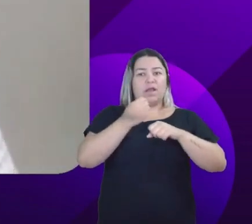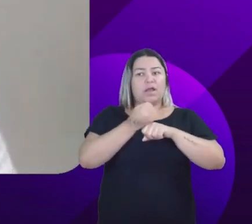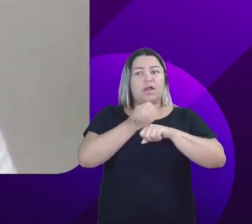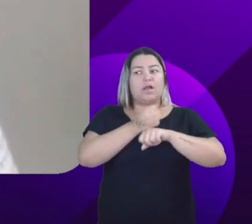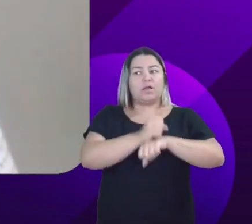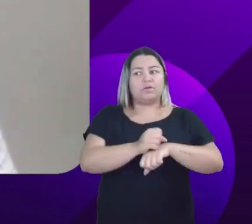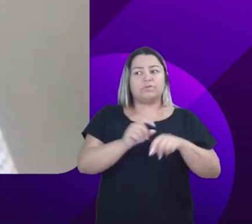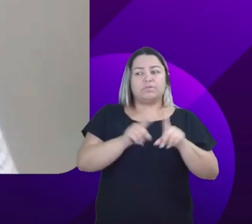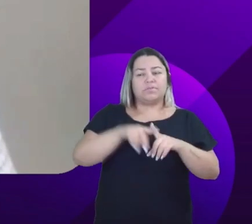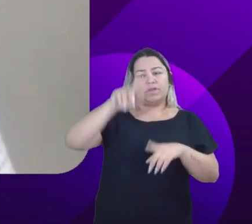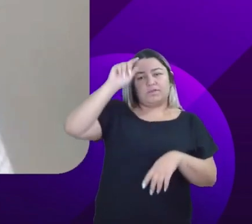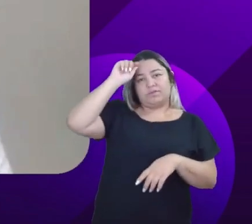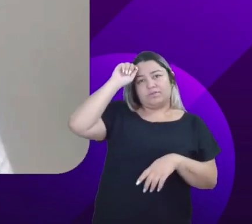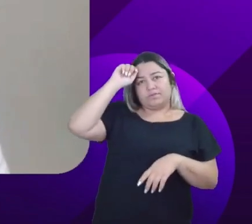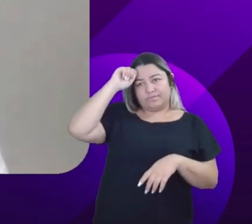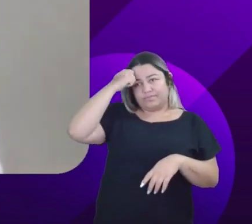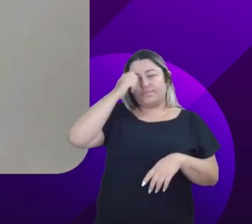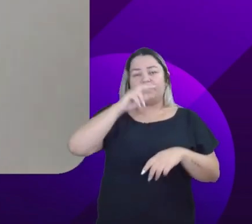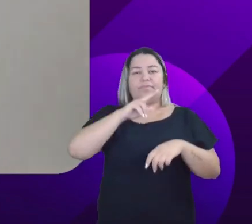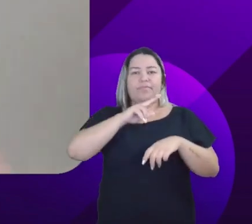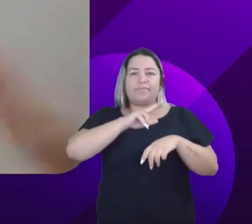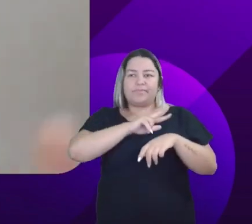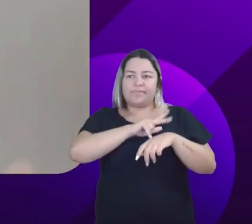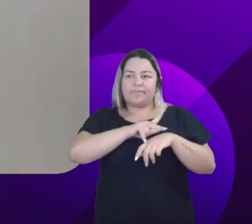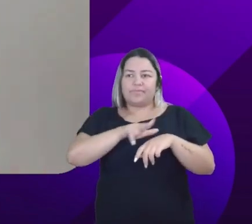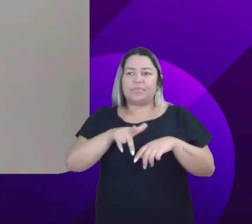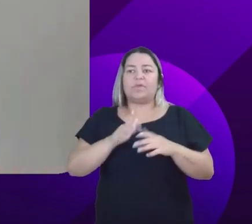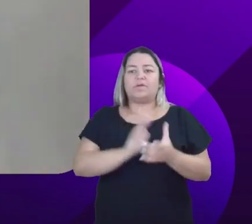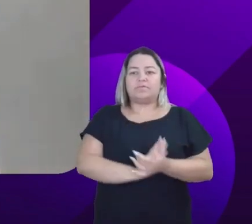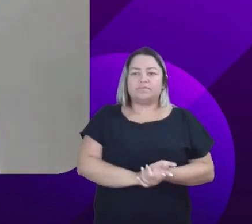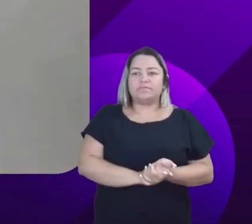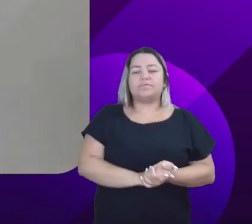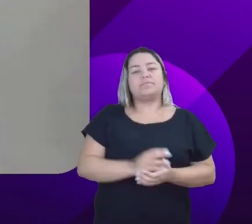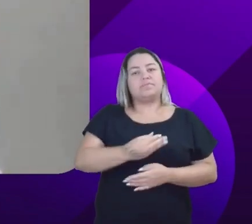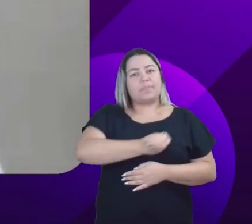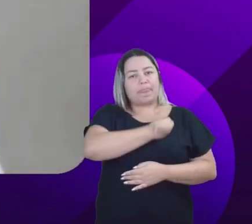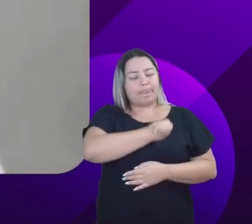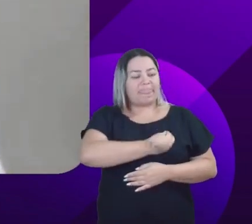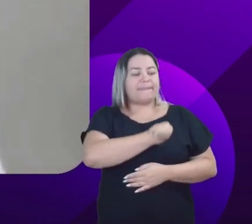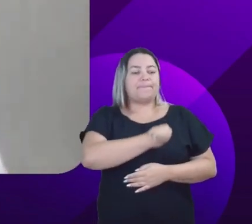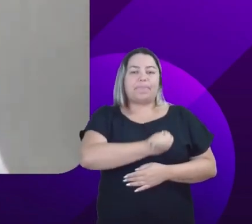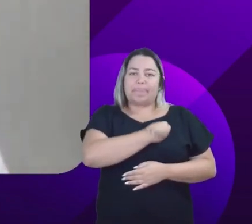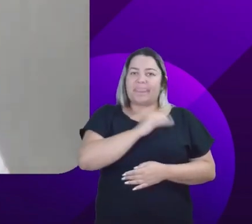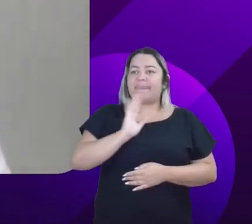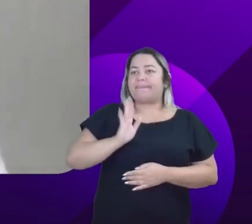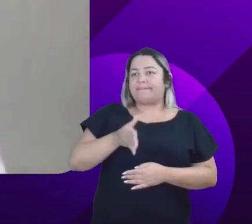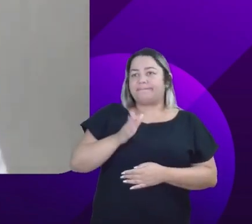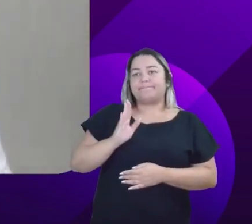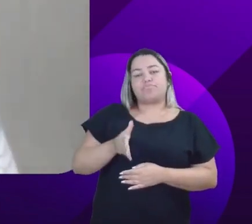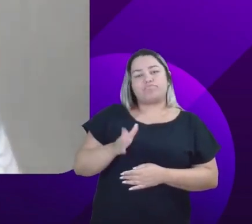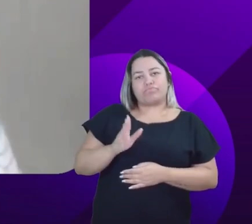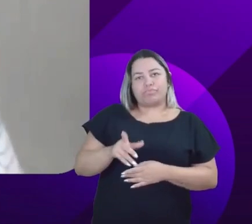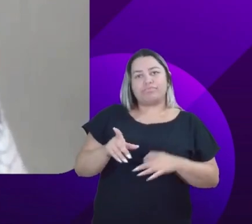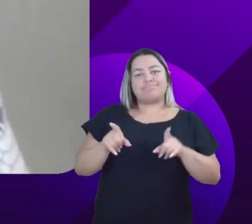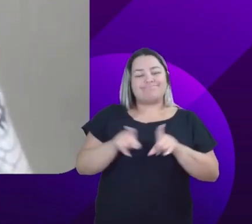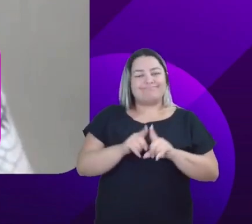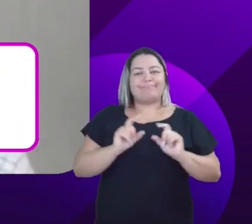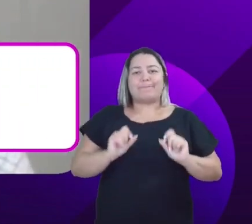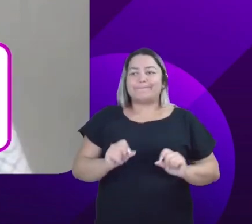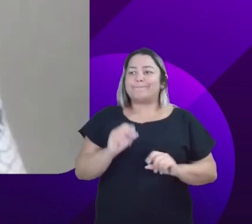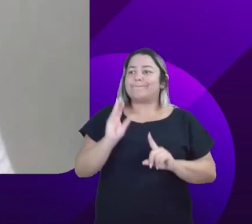populações indígenas, enfim, que historicamente vivem, né, já em condições de